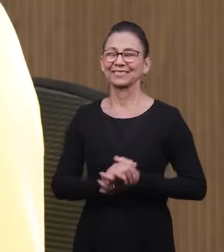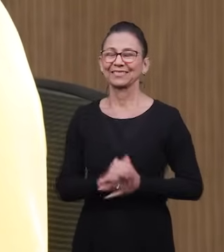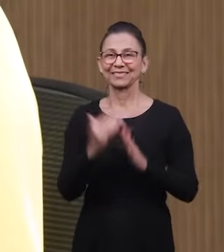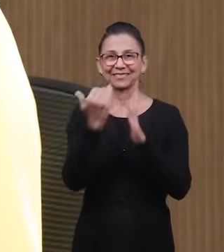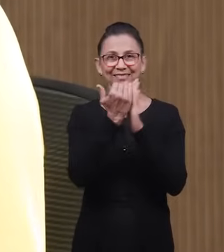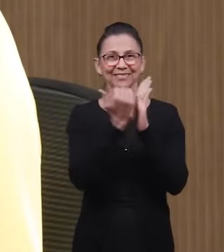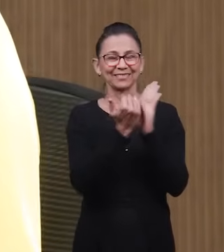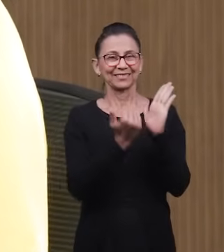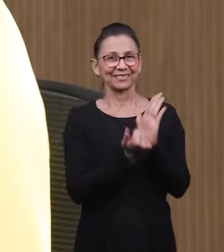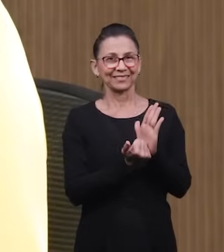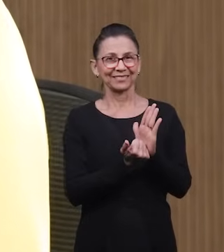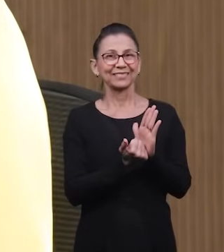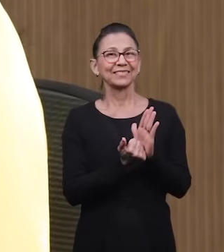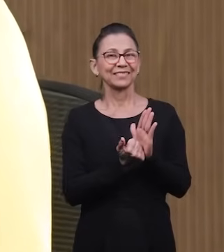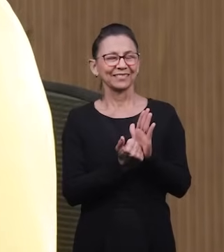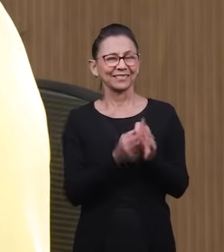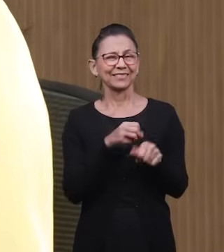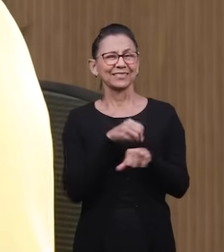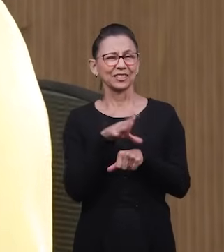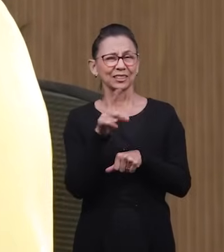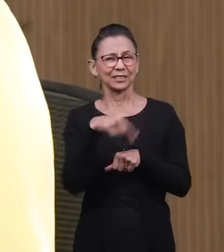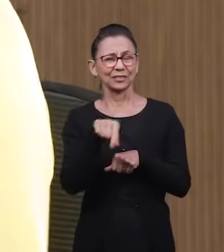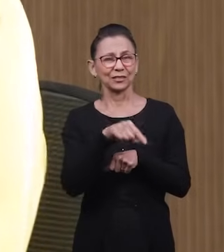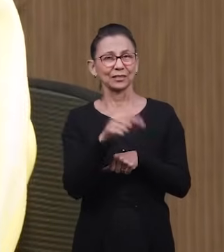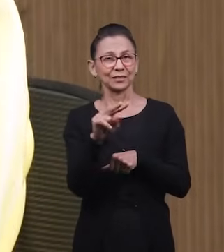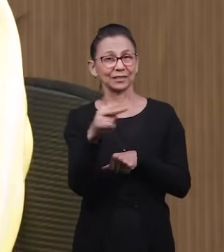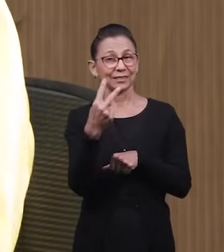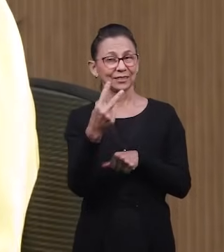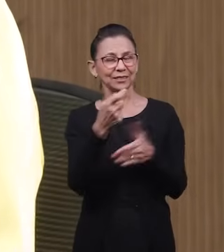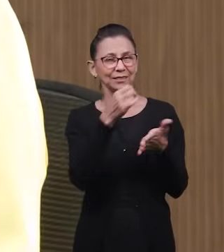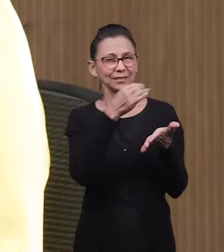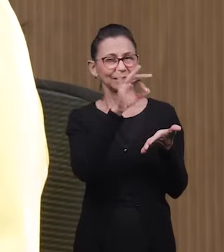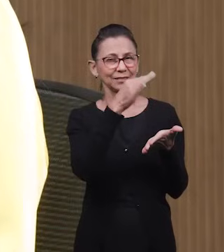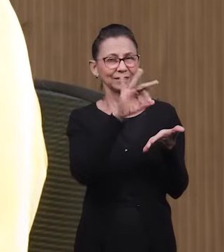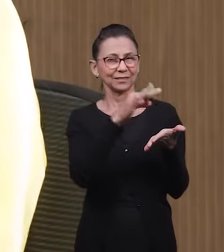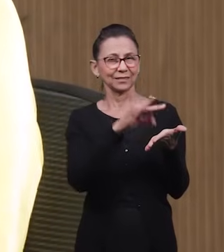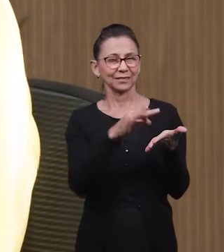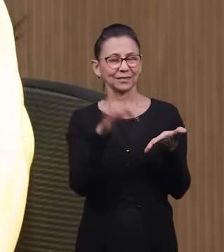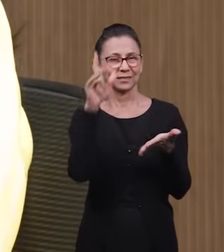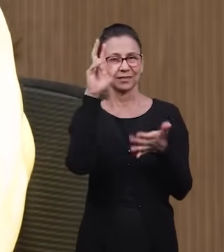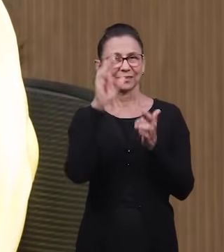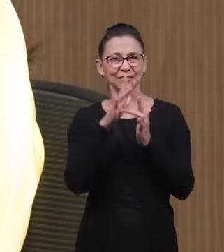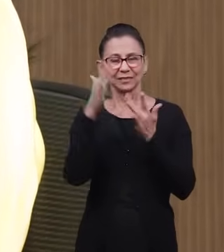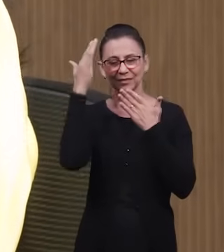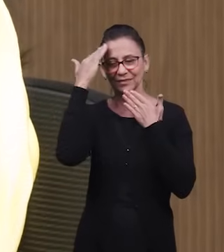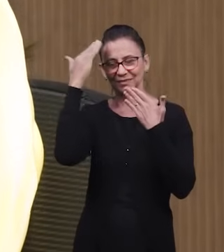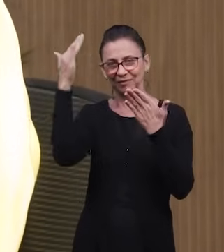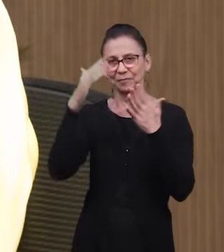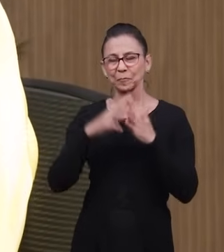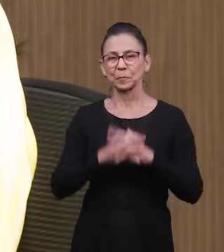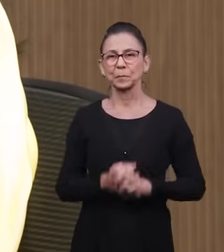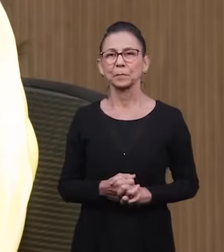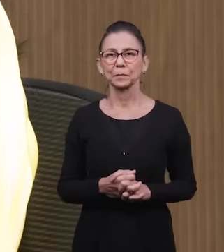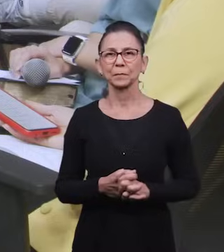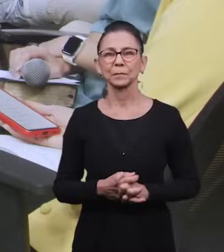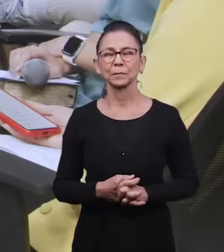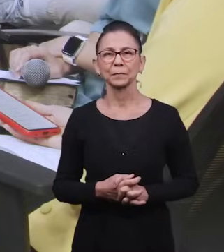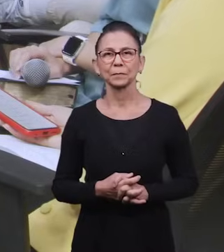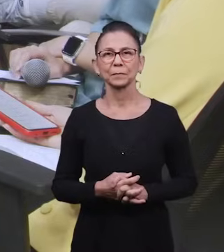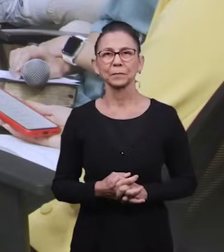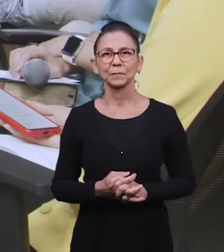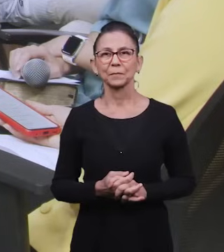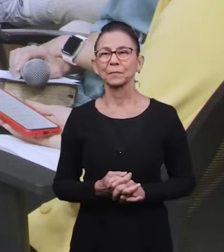tema maravilhoso que eu acredito que todos deveriam assistir e ir anotando, né? Fazendo suas anotações. A paz do Senhor, muito obrigada.